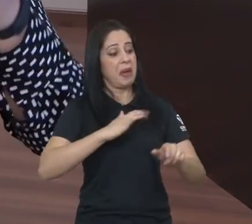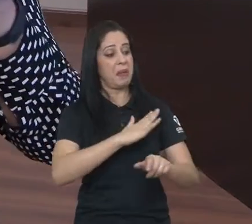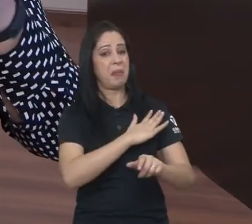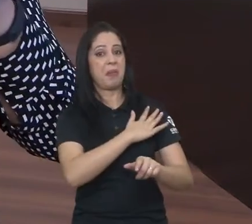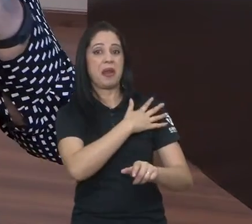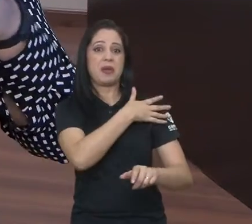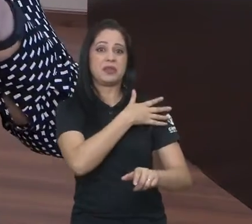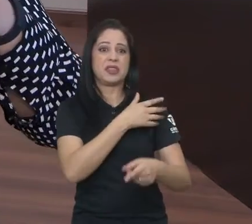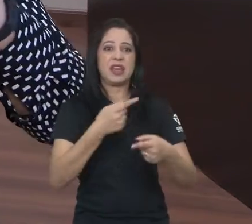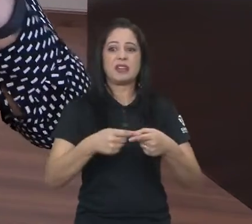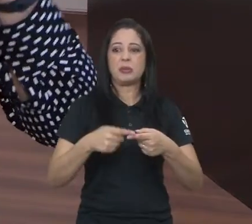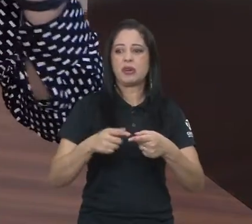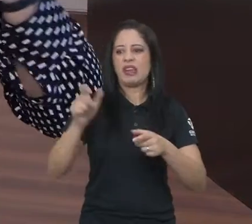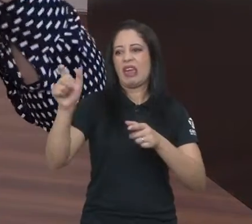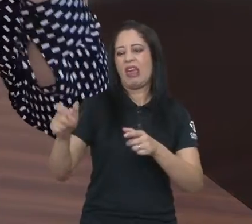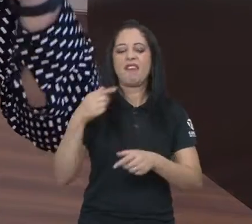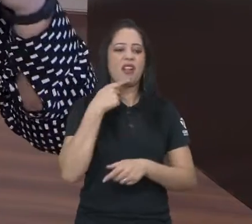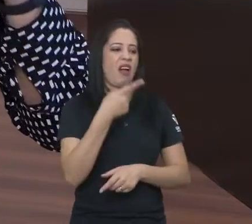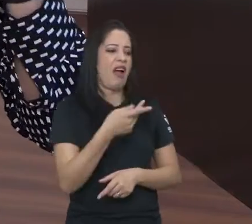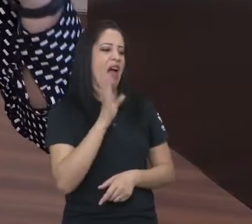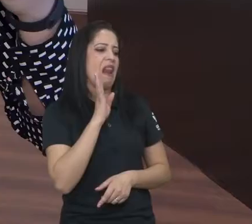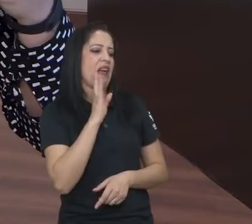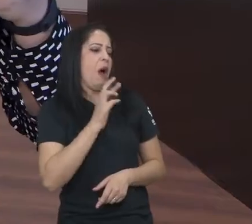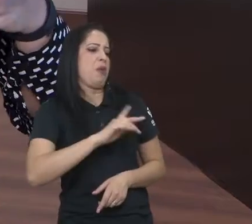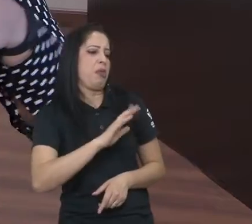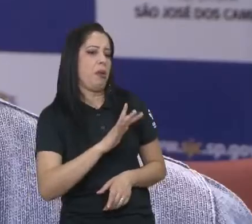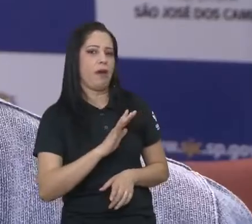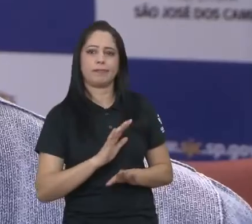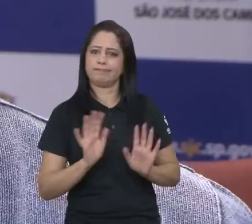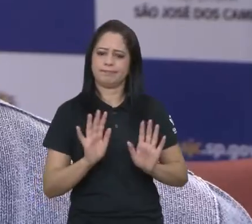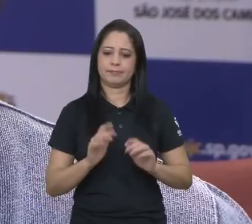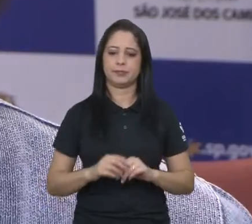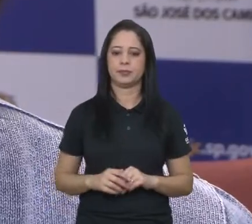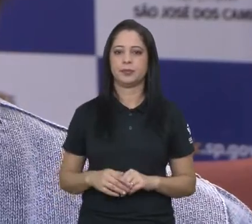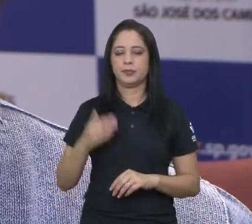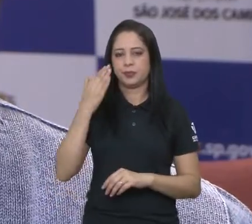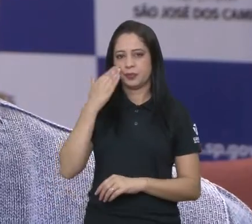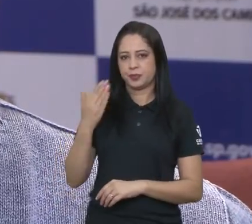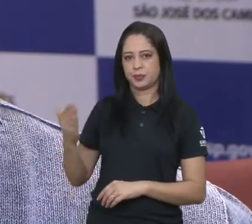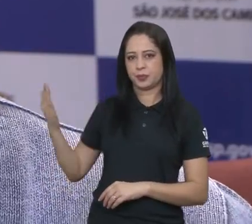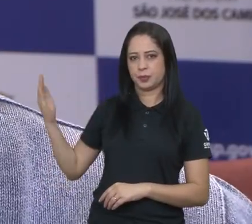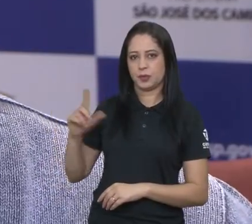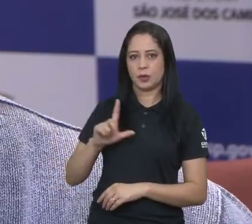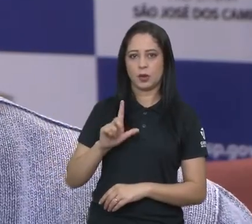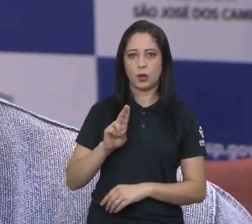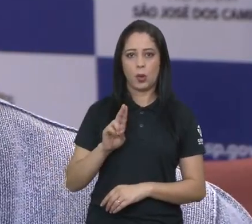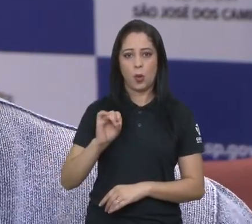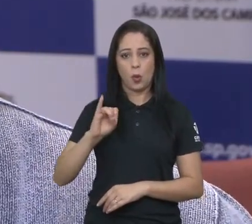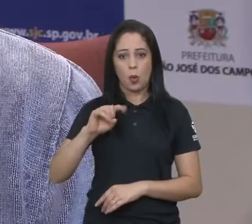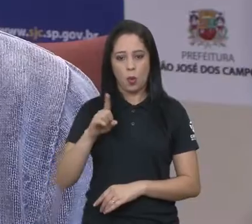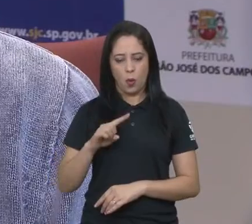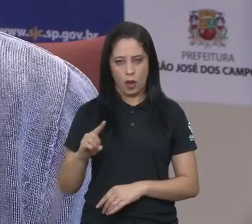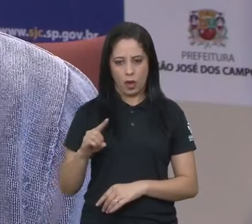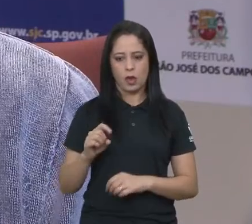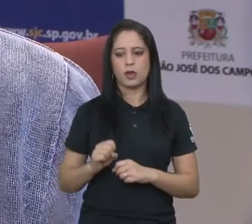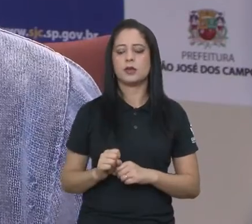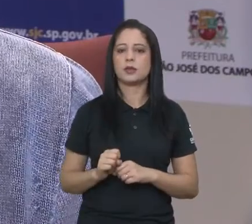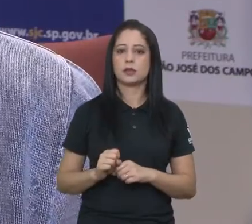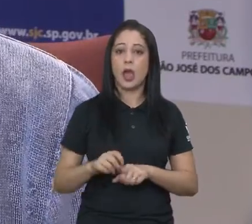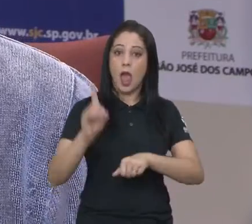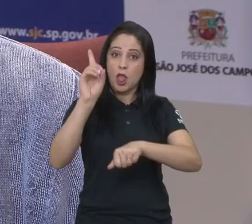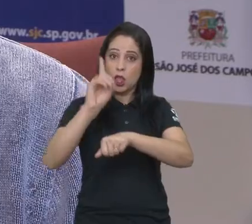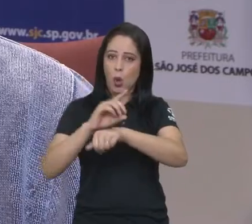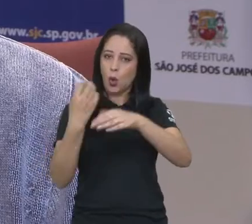um preconceito porque alguém falou que não era legal. Para Luiz Namura, CEO da Solo Ambiental, empresa que tem